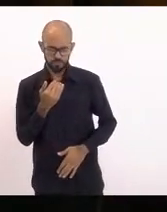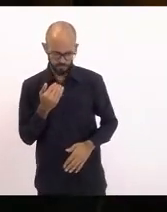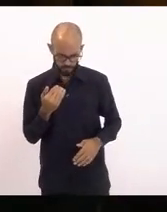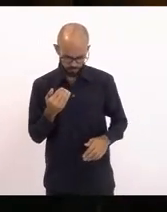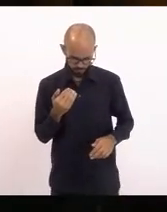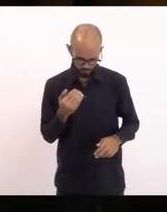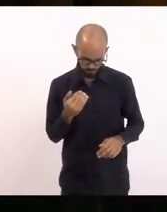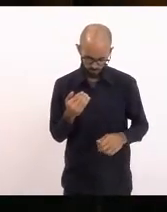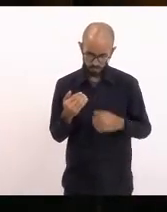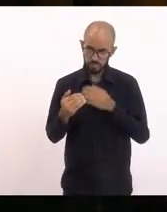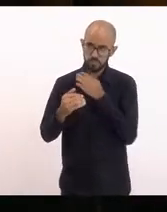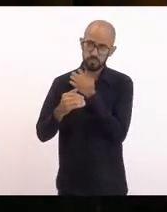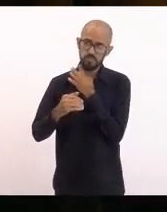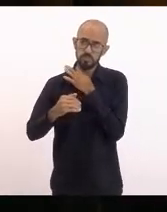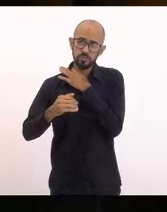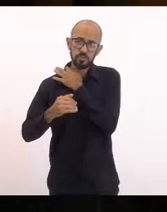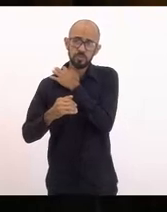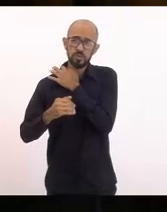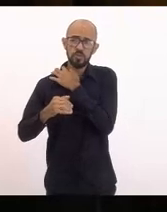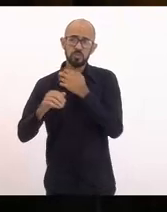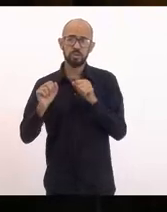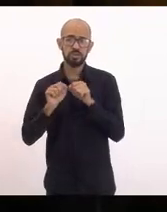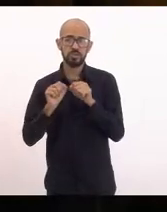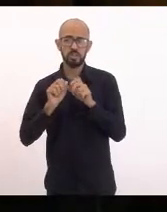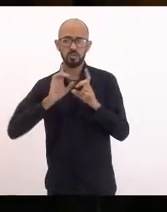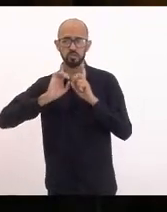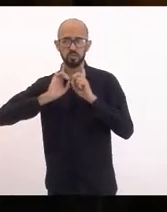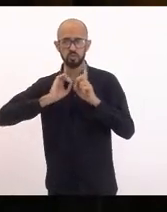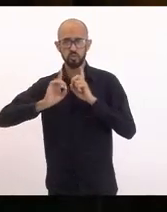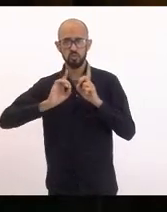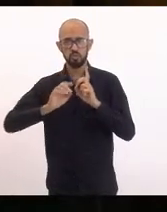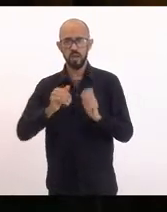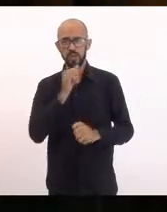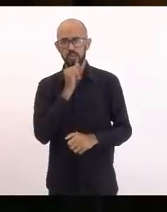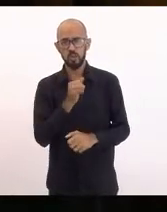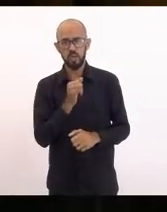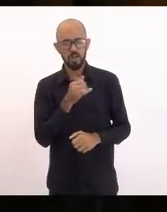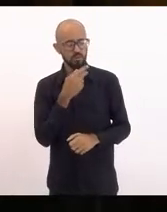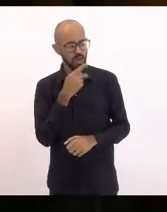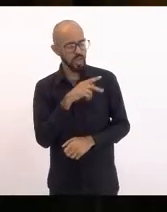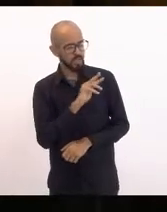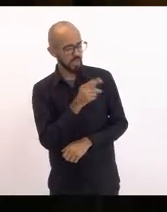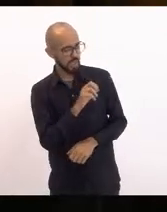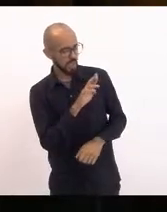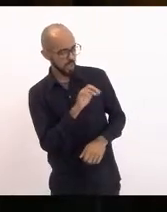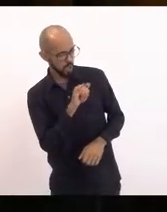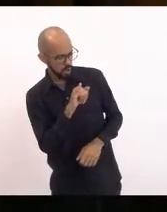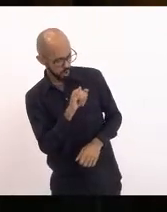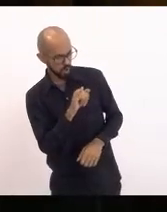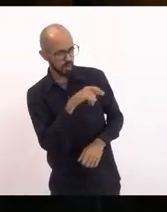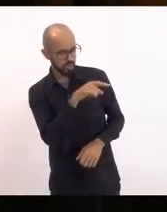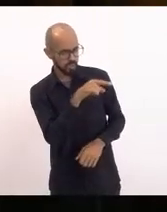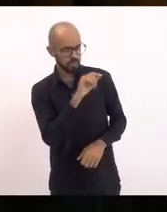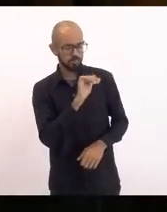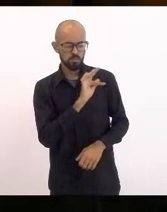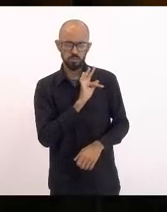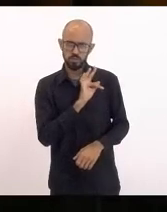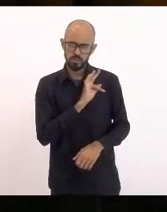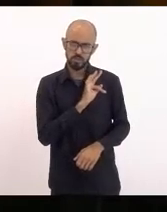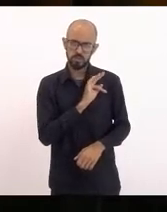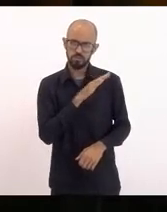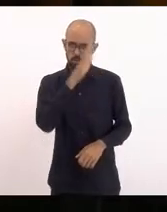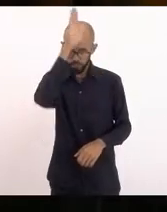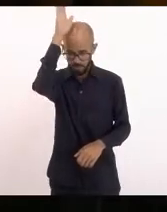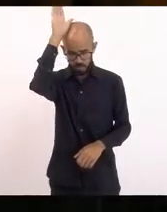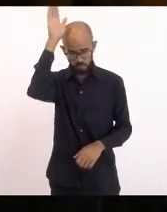Não adianta ficar fazendo discurso vazio, chamando de herói vocês, policiais e bombeiros, mas na hora que tem que